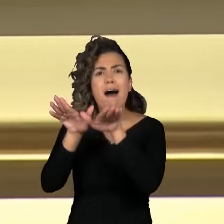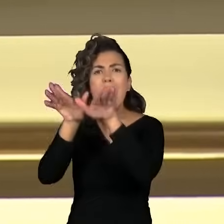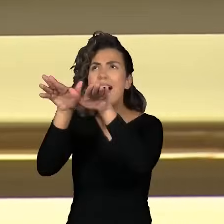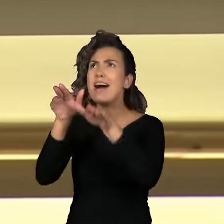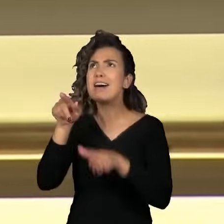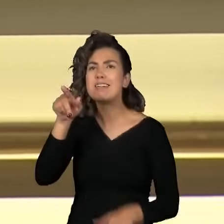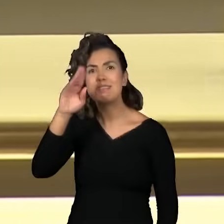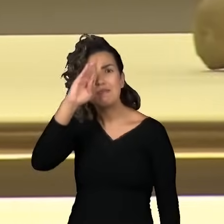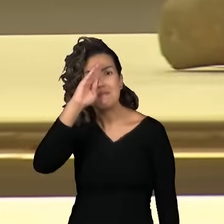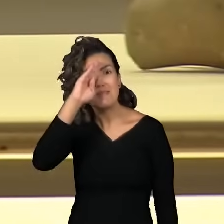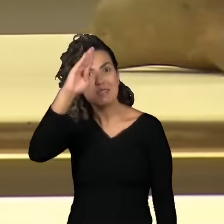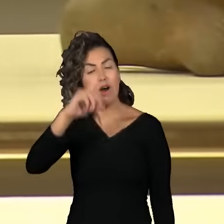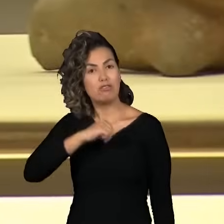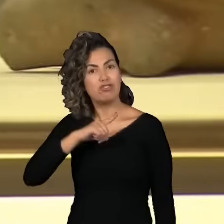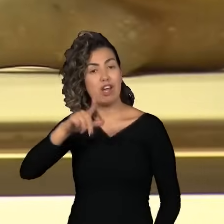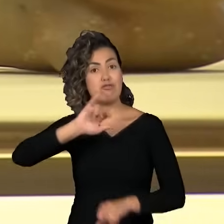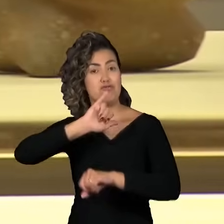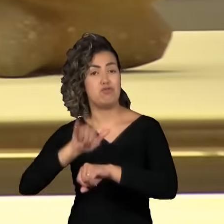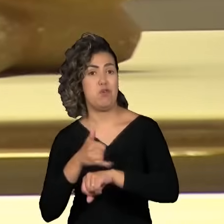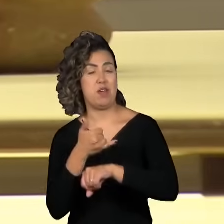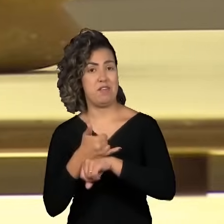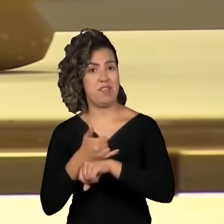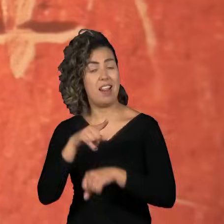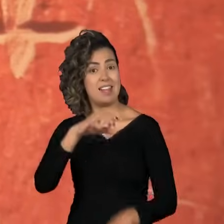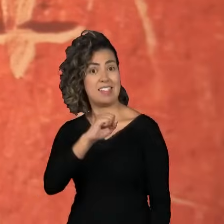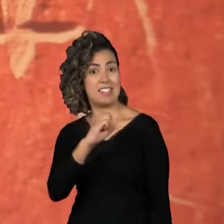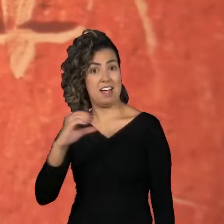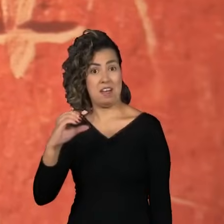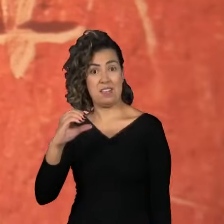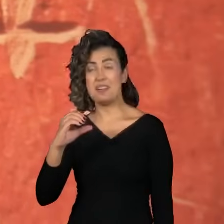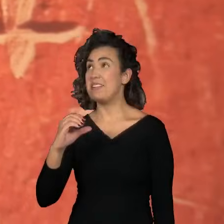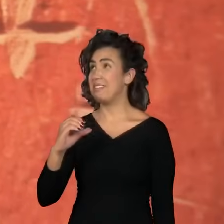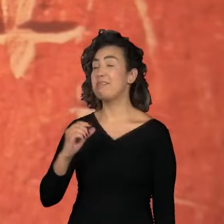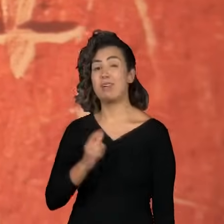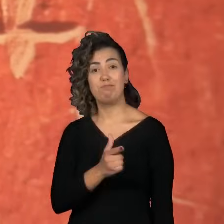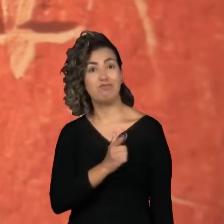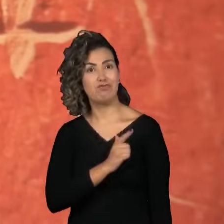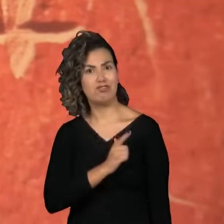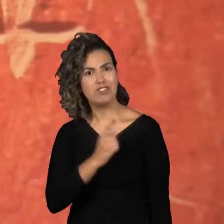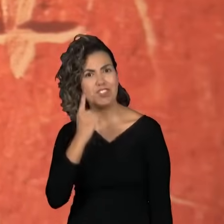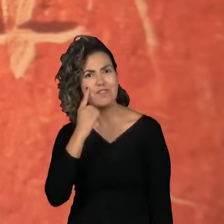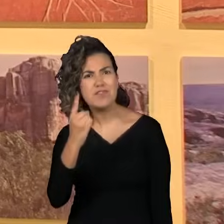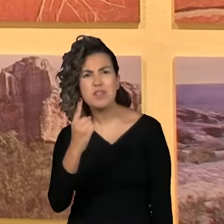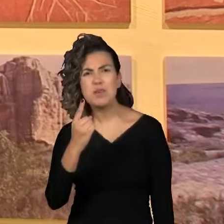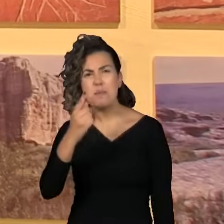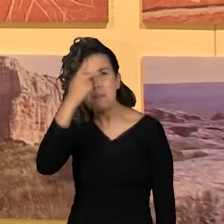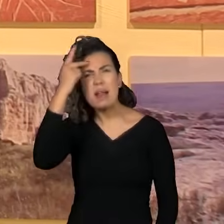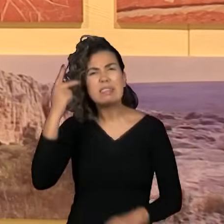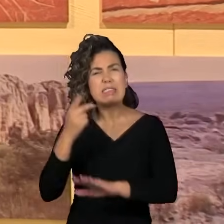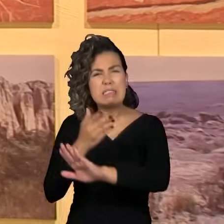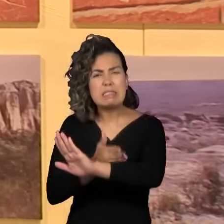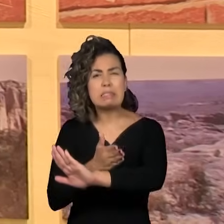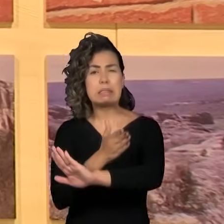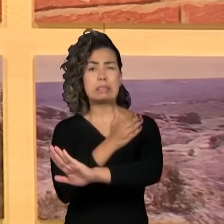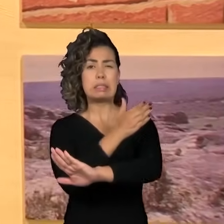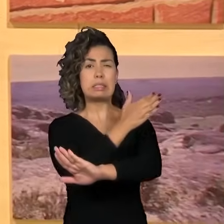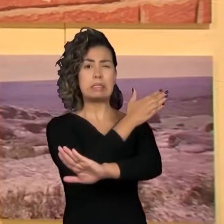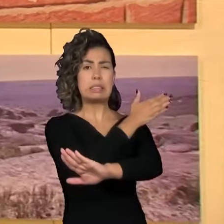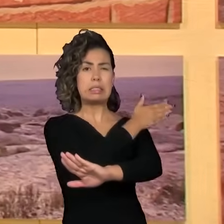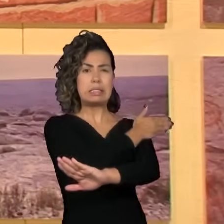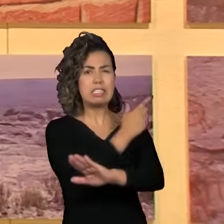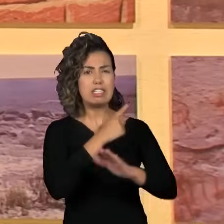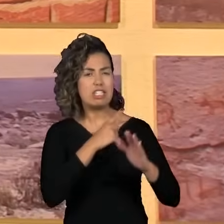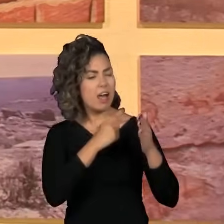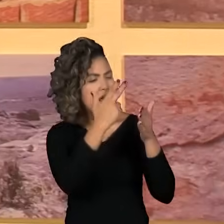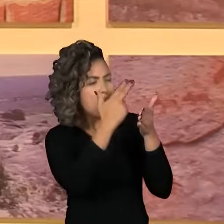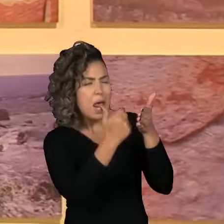de Sambaqui de Joinville, em Santa Catarina. As marcas do homem pré-histórico estão nas